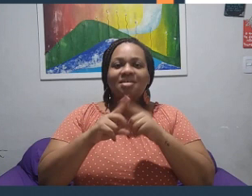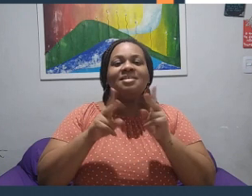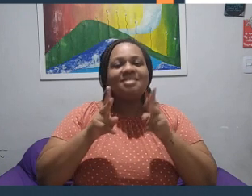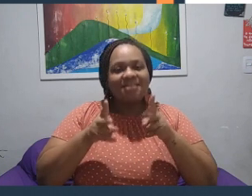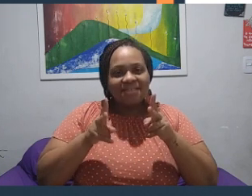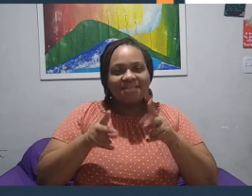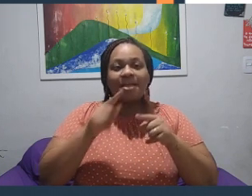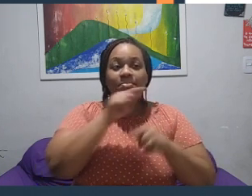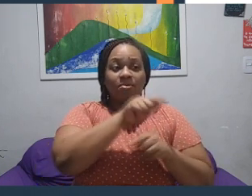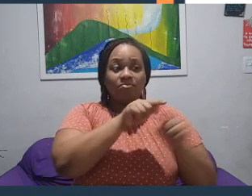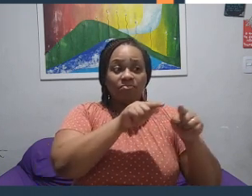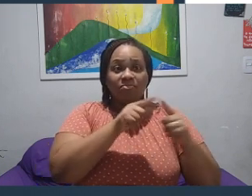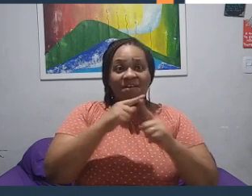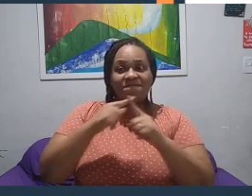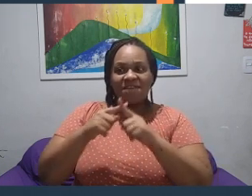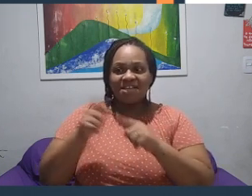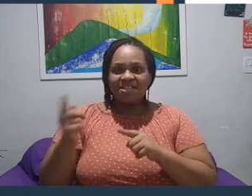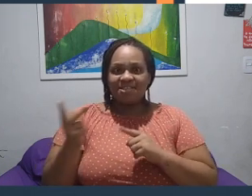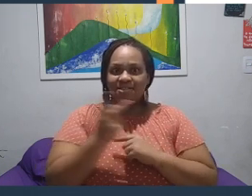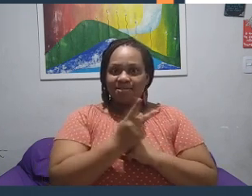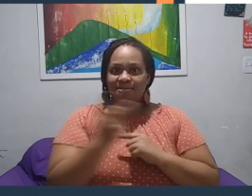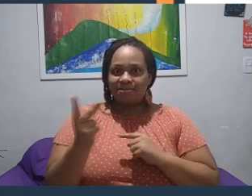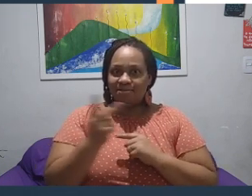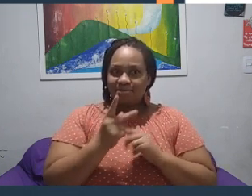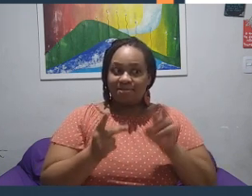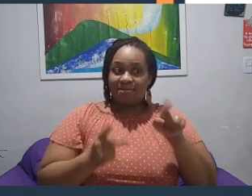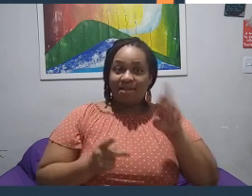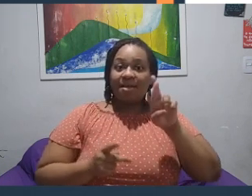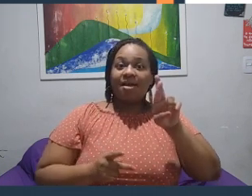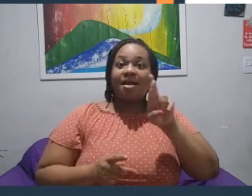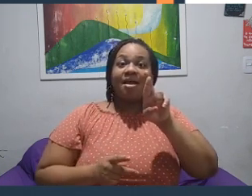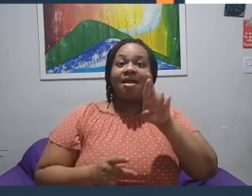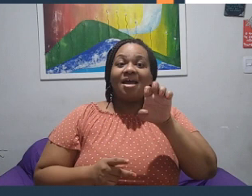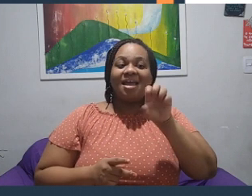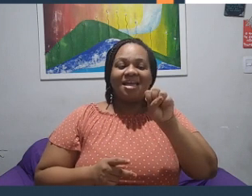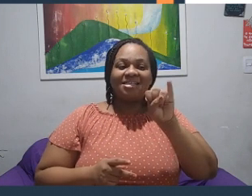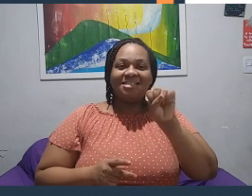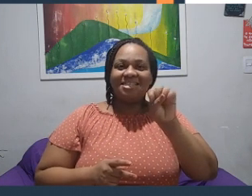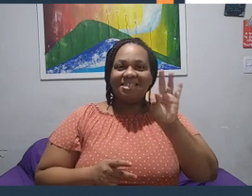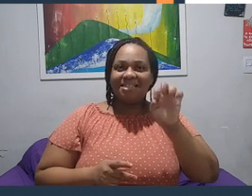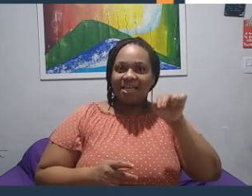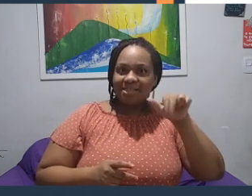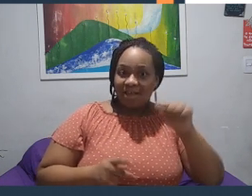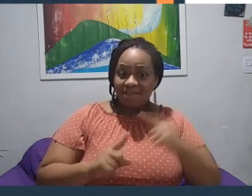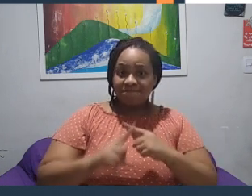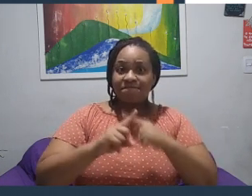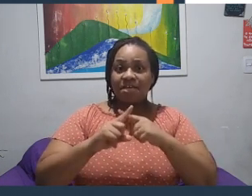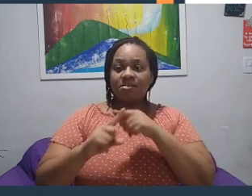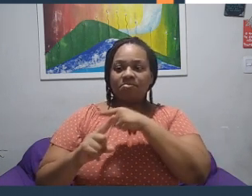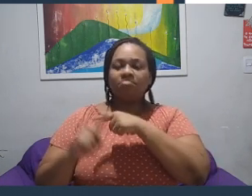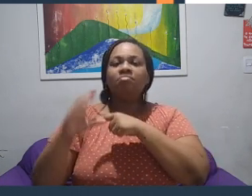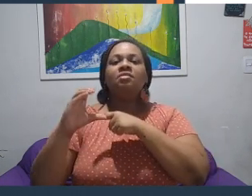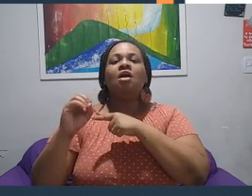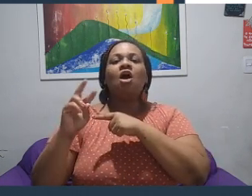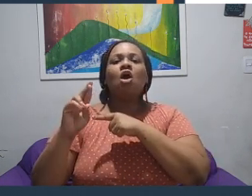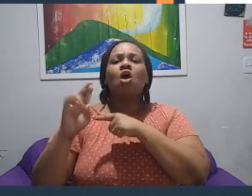ser sempre a resistência vezes a corrente. Aqui, ó. Para saber a